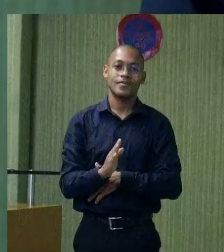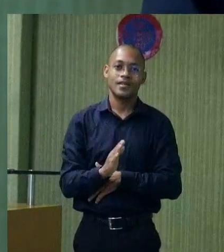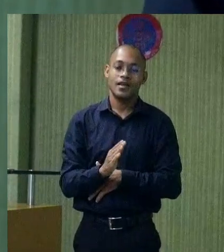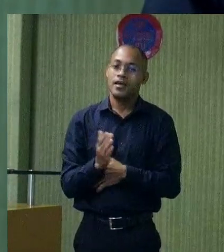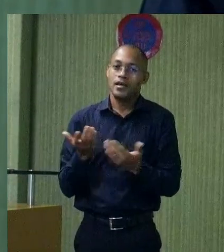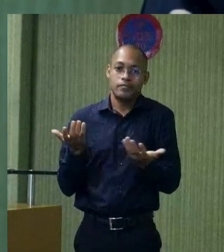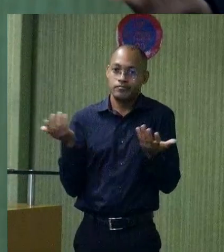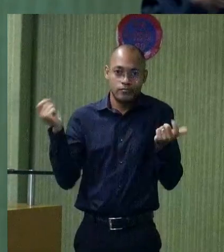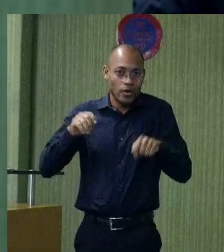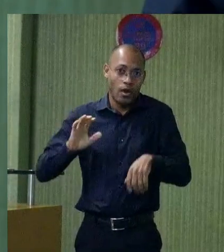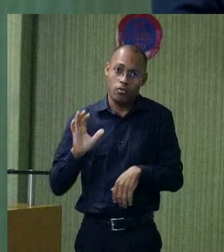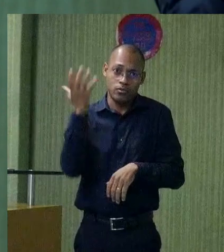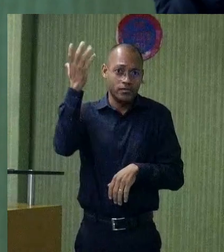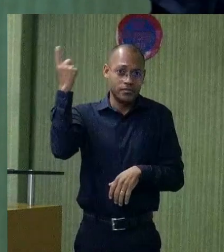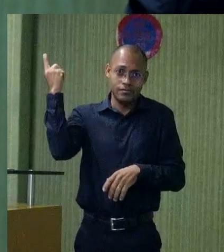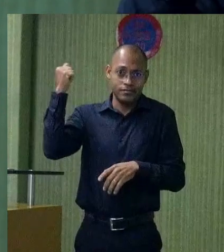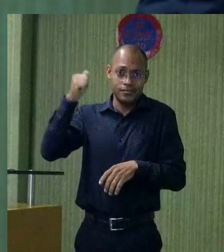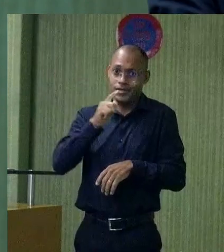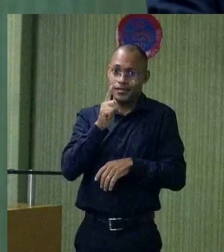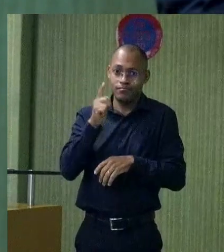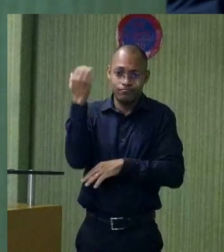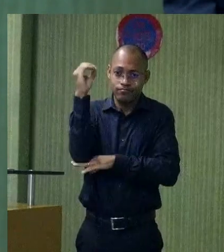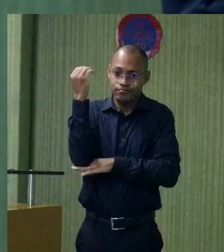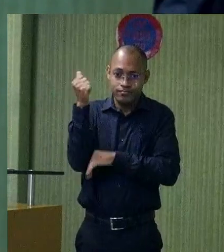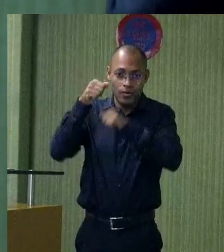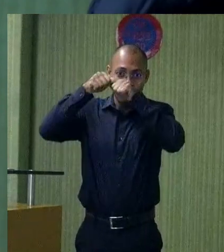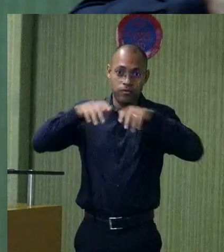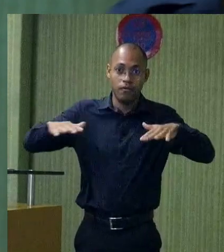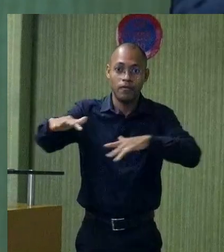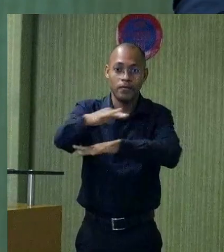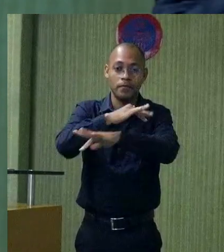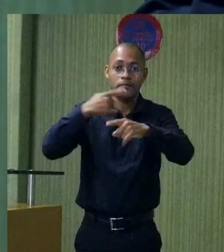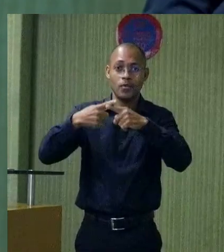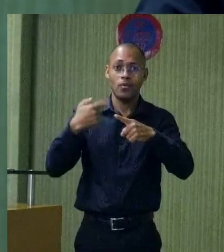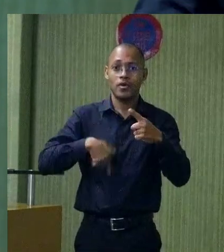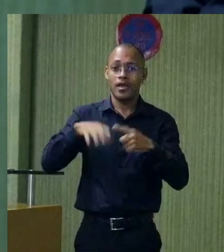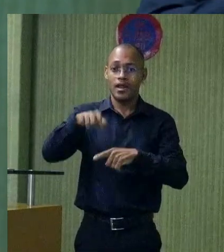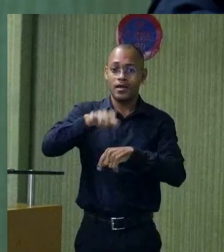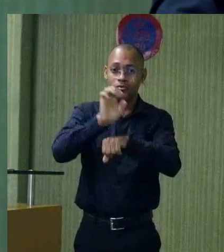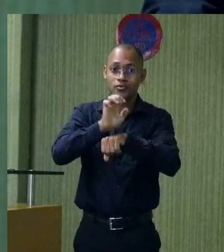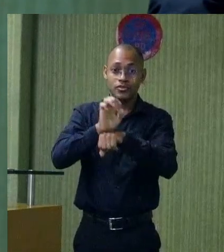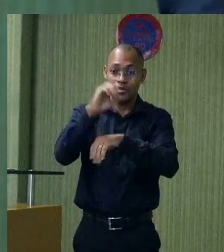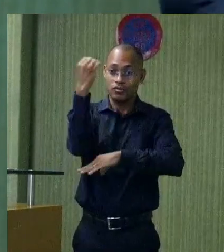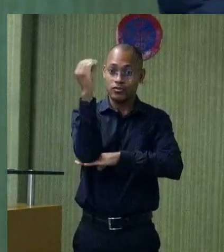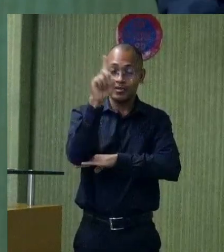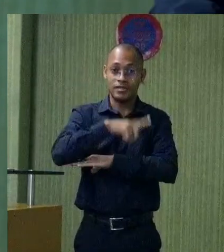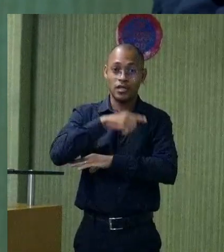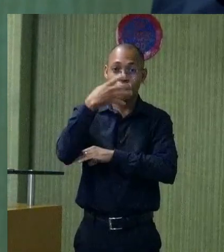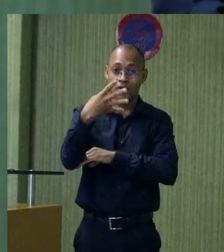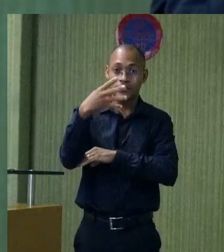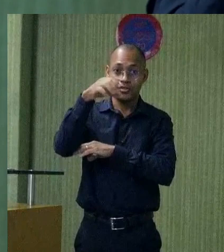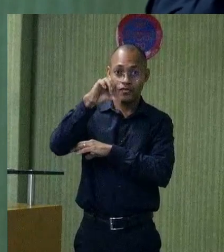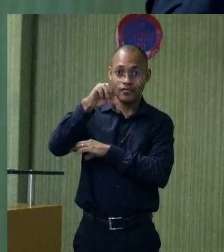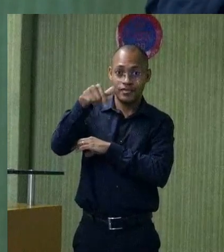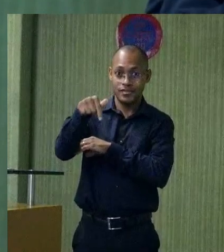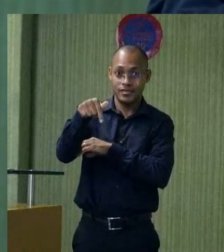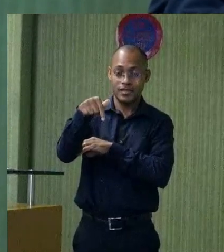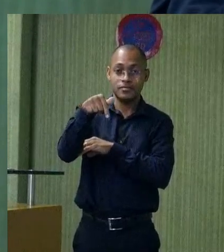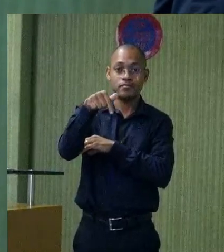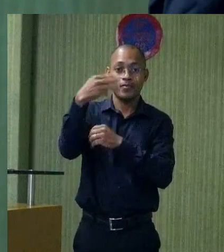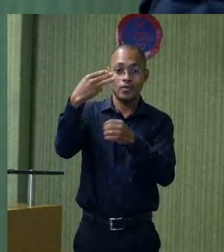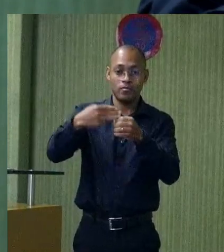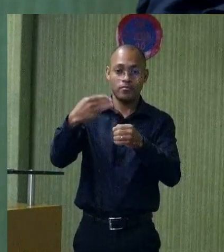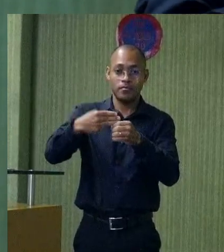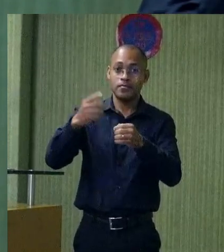aconteceu no Rio Grande do Sul naquela magnitude um estado que tem 497 municípios e nós